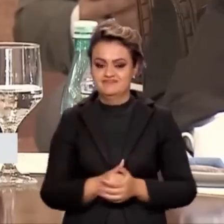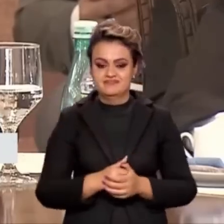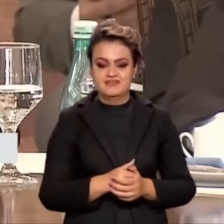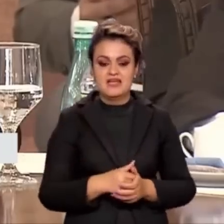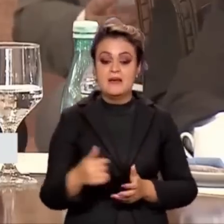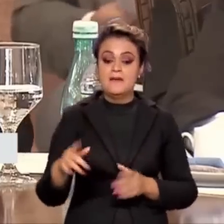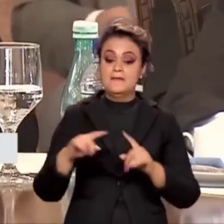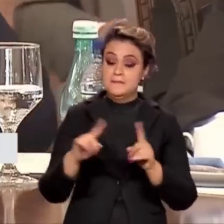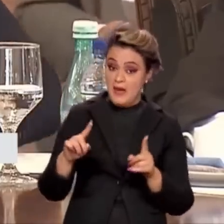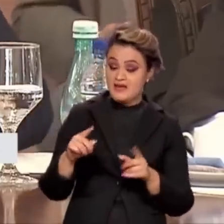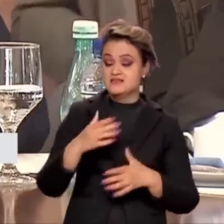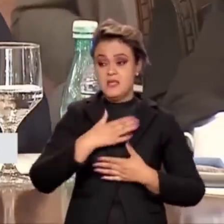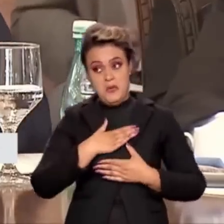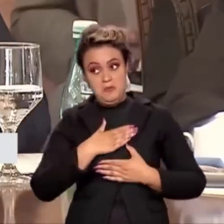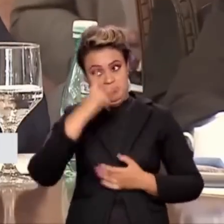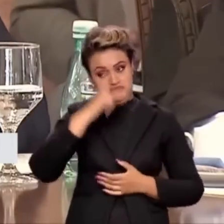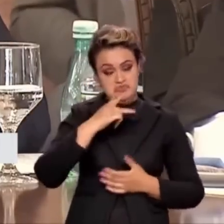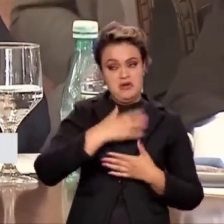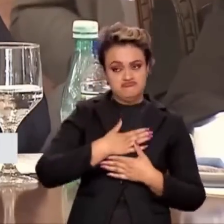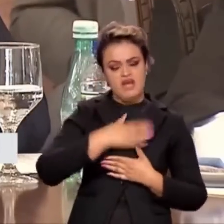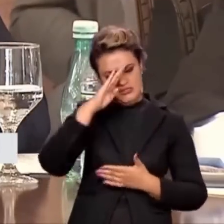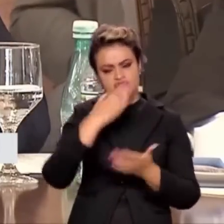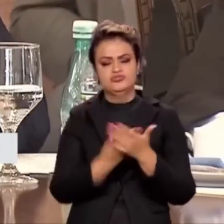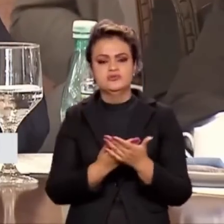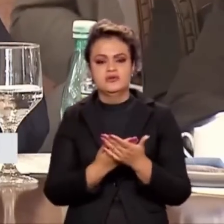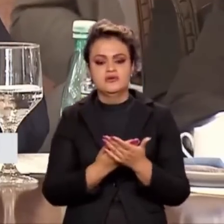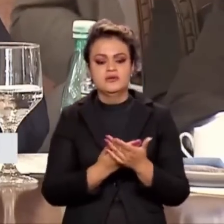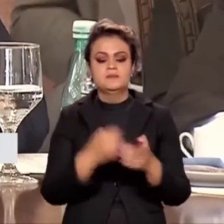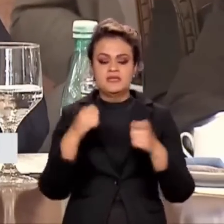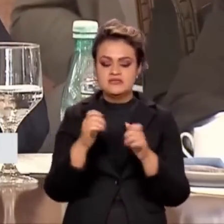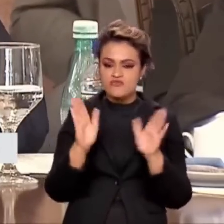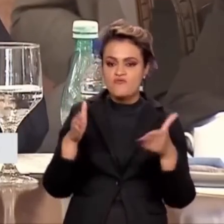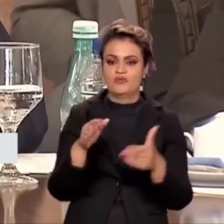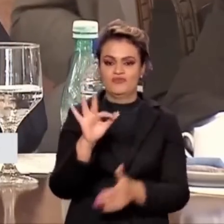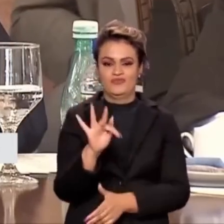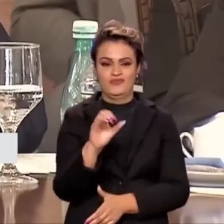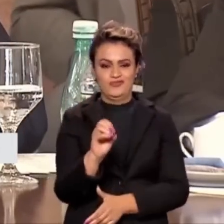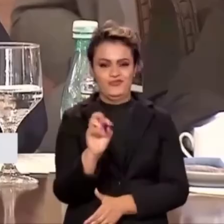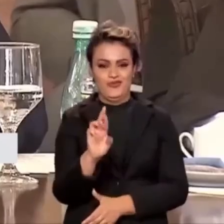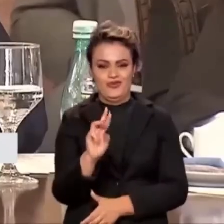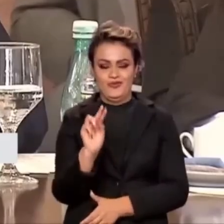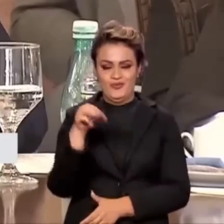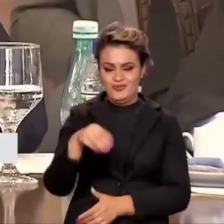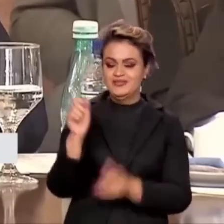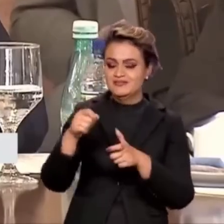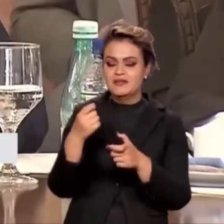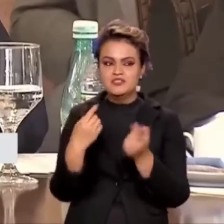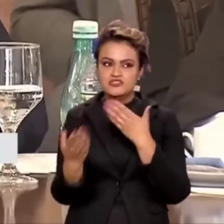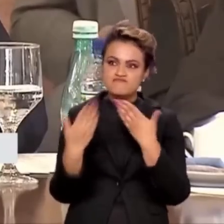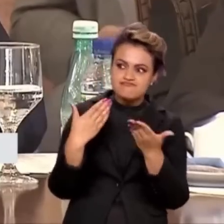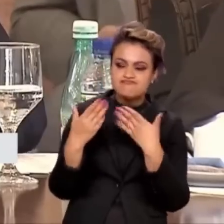Estou, no entanto, pessoalmente, convencido da necessidade de um fórum que nos permita discutir com